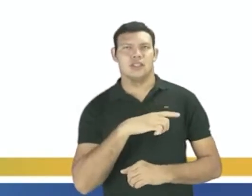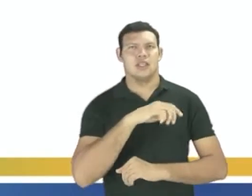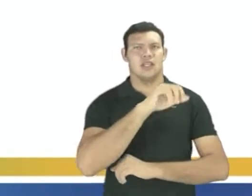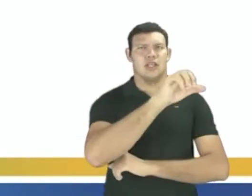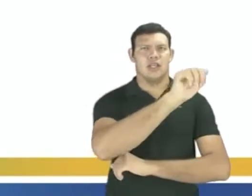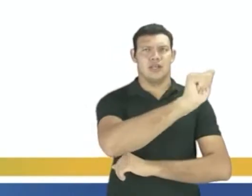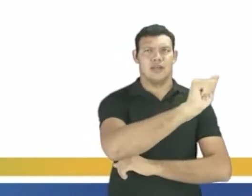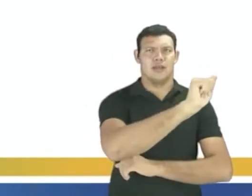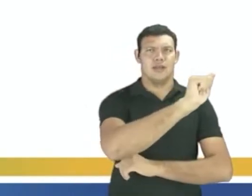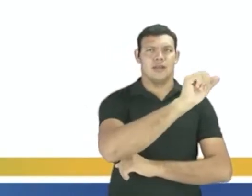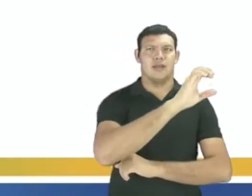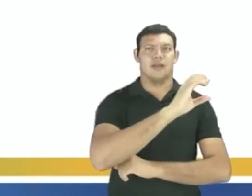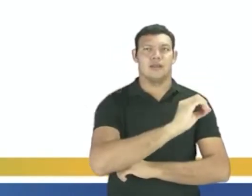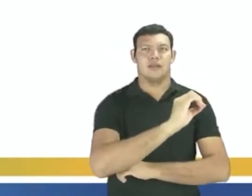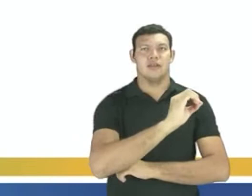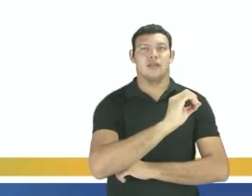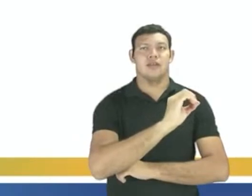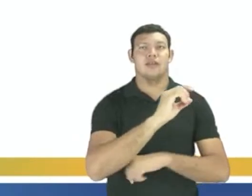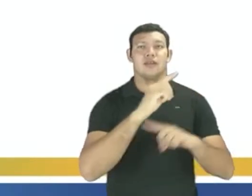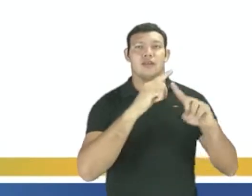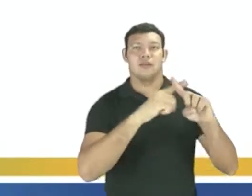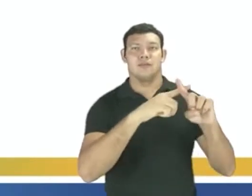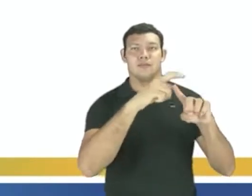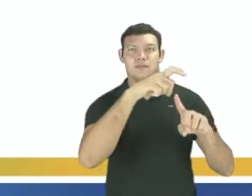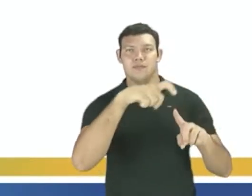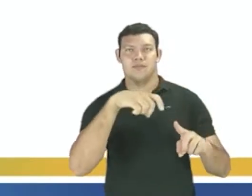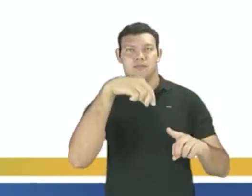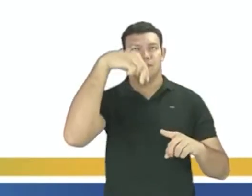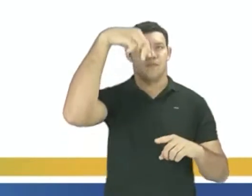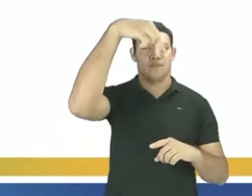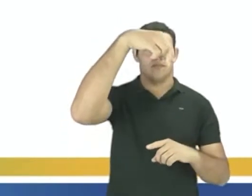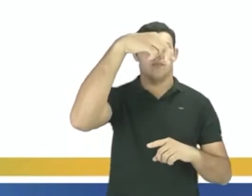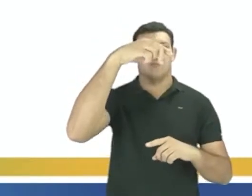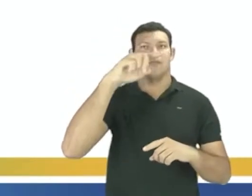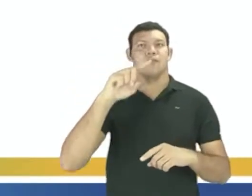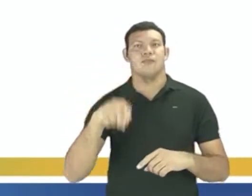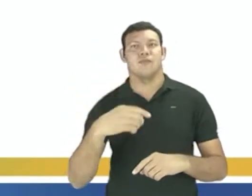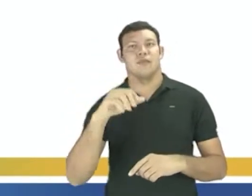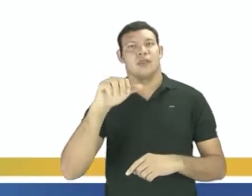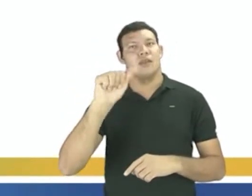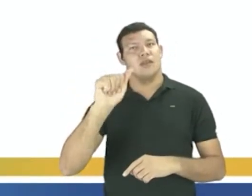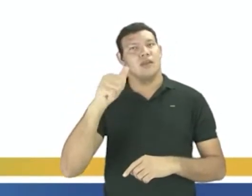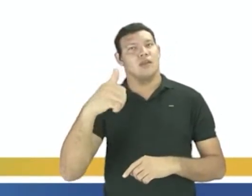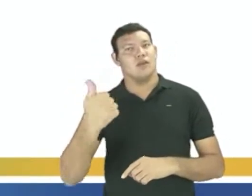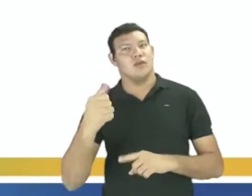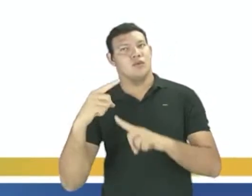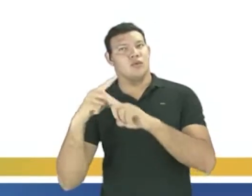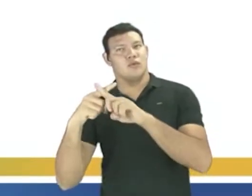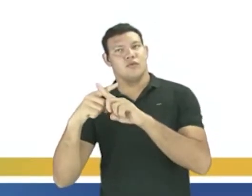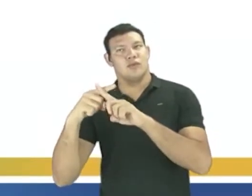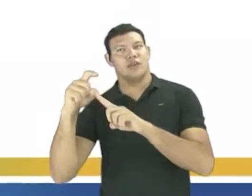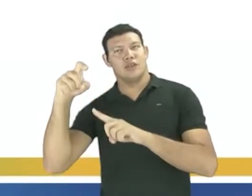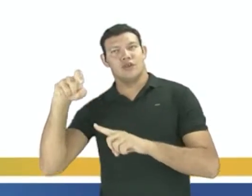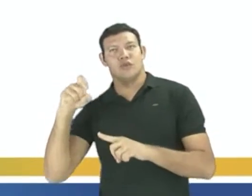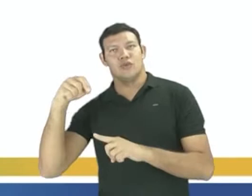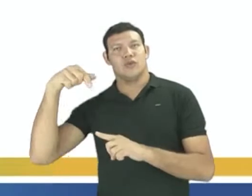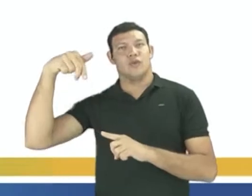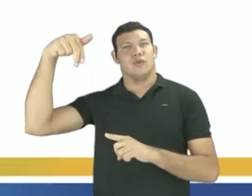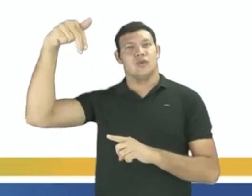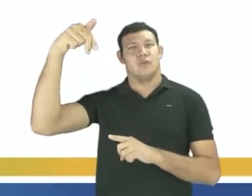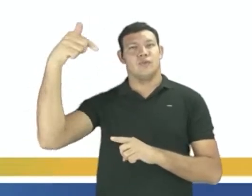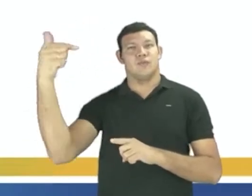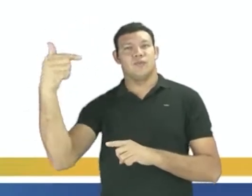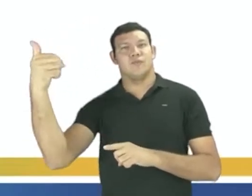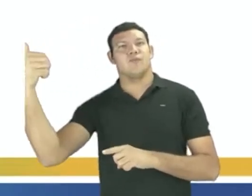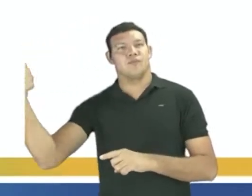a x enésimo, e assim sucessivamente, nós chamamos de termos do polinômio. ou simplesmente